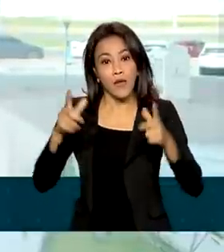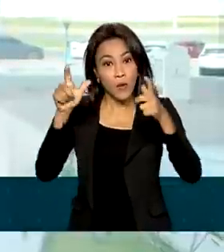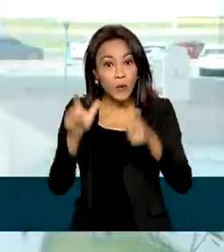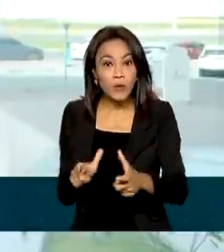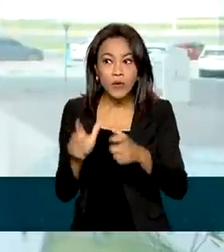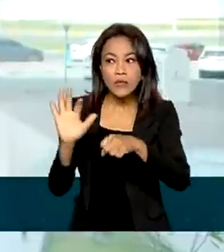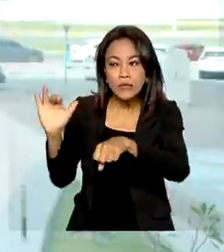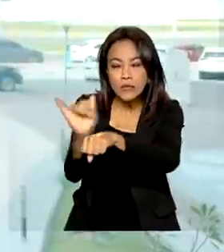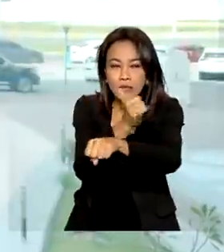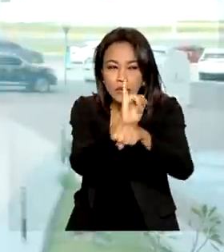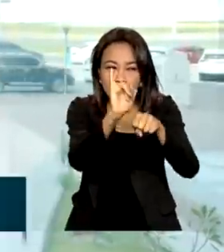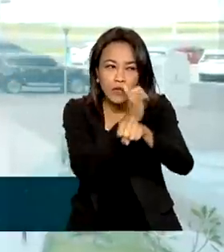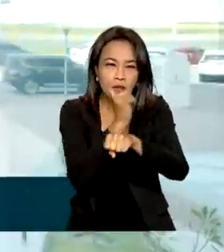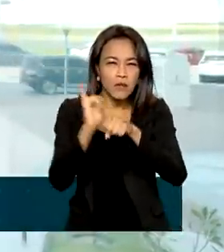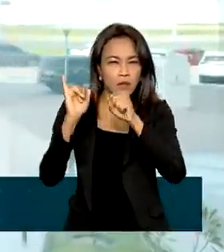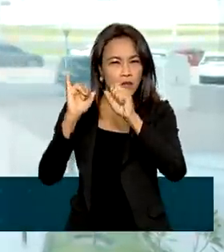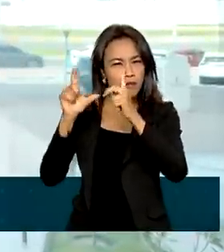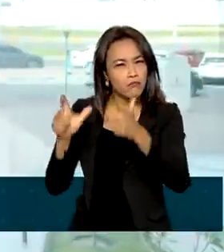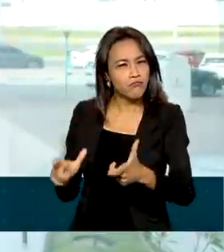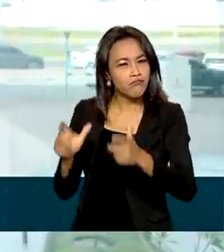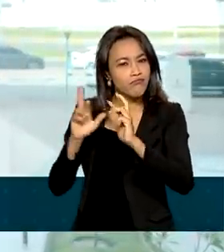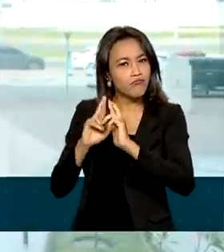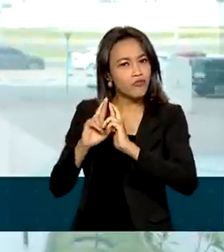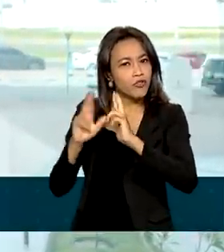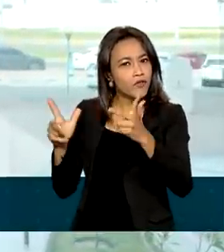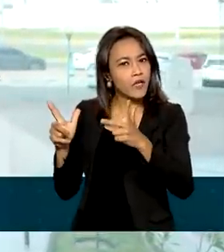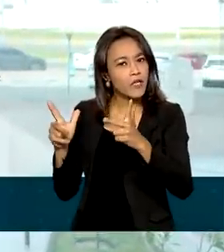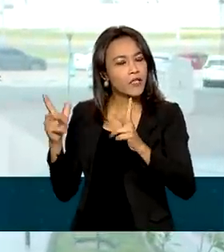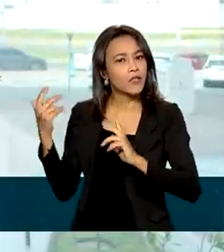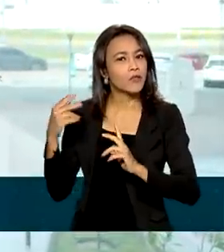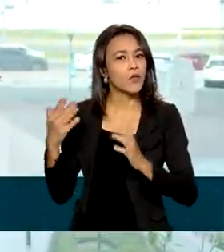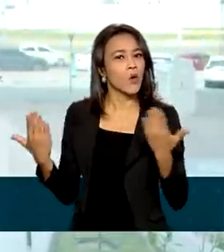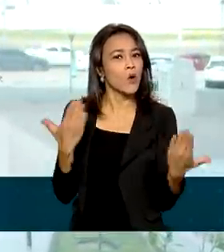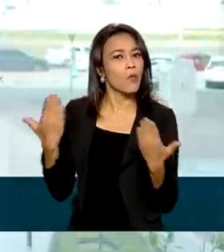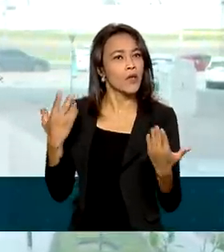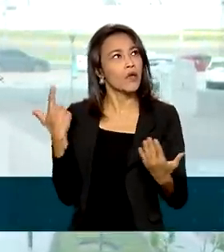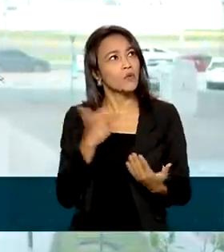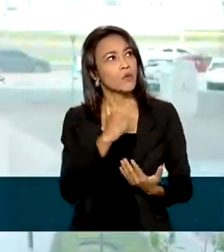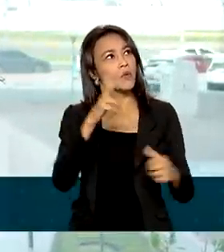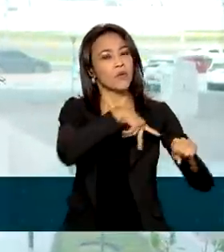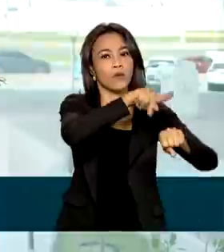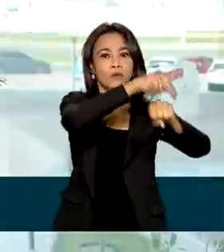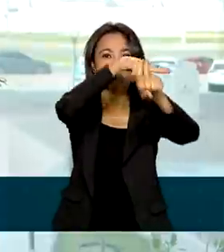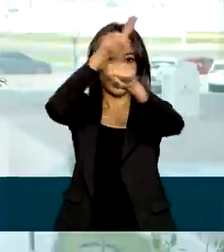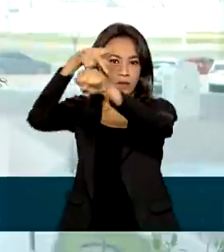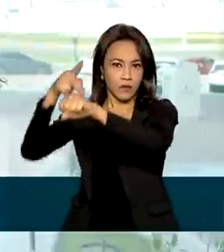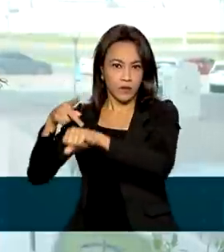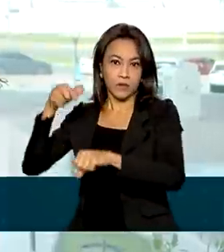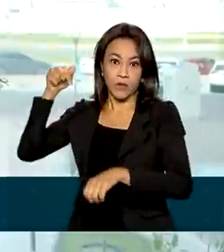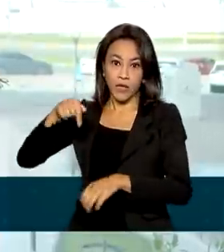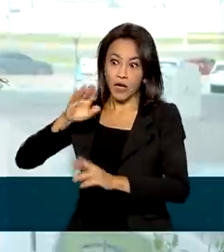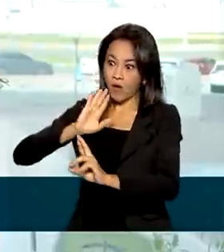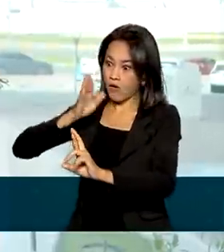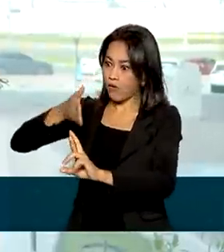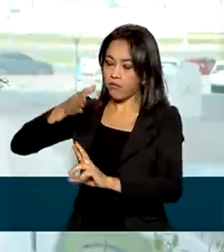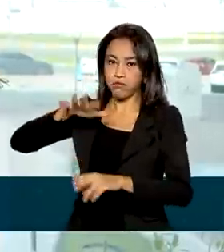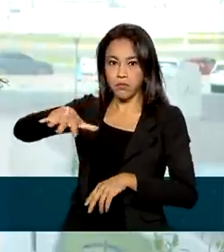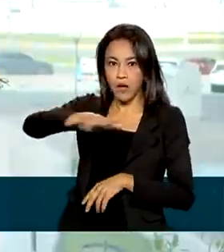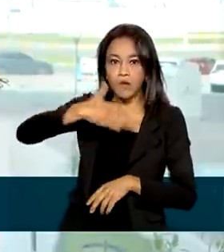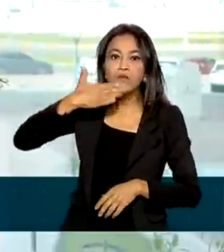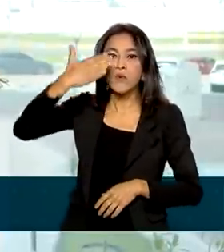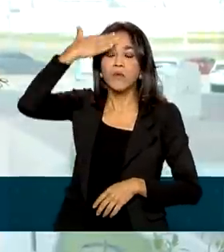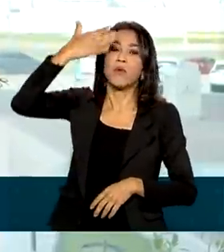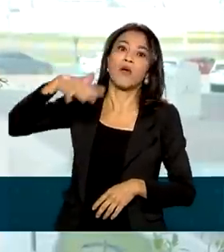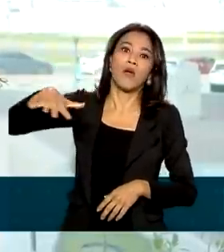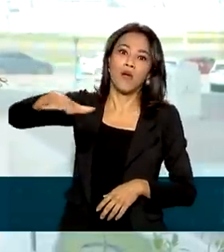estratégica e muito diferenciada, né, em relação ao mundo todo, aqui no centro do Oriente Médio, na entrada do Golfo,